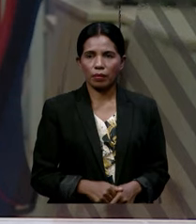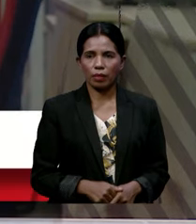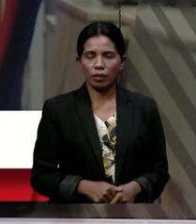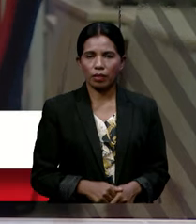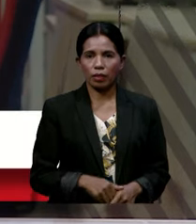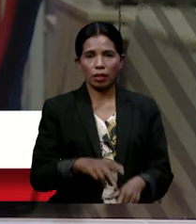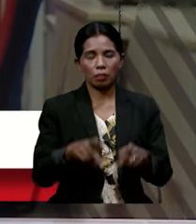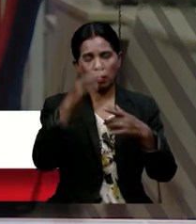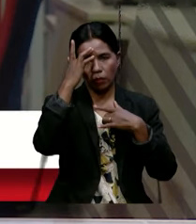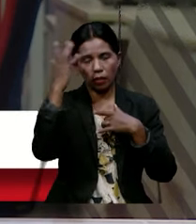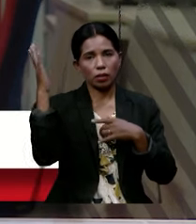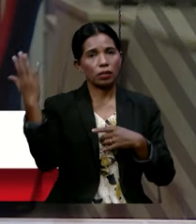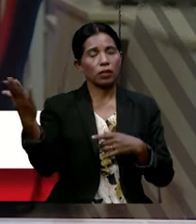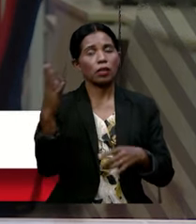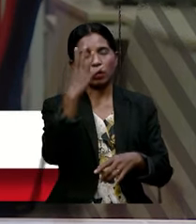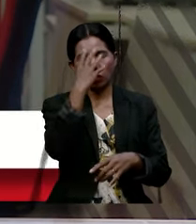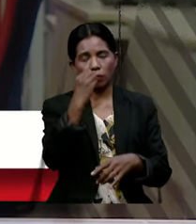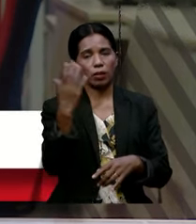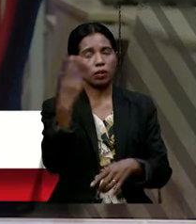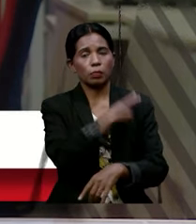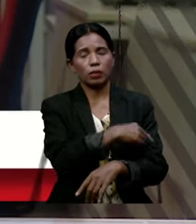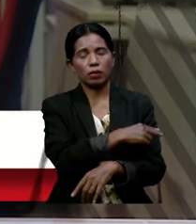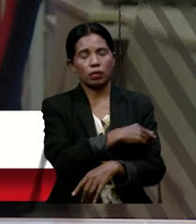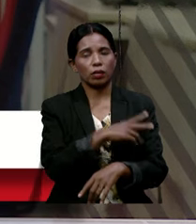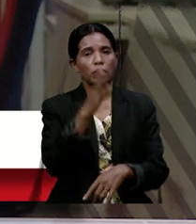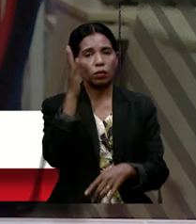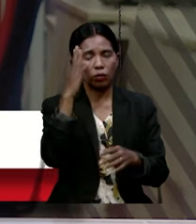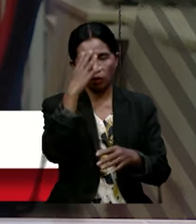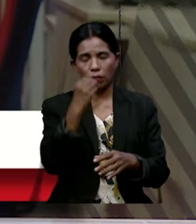Pasientinë në bajse Spital Nacional të obadit i hë koridor.